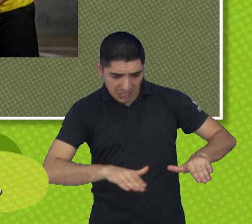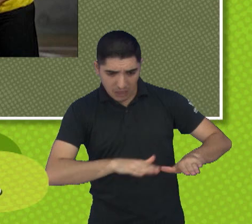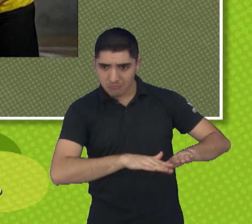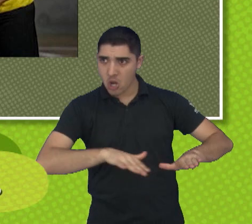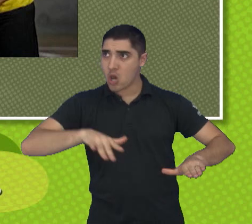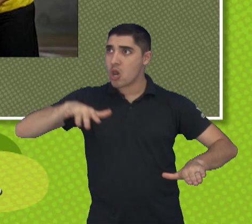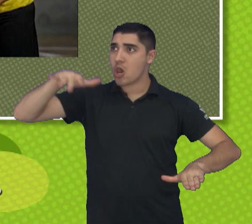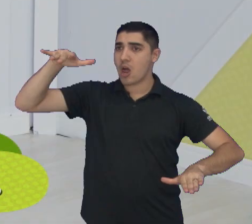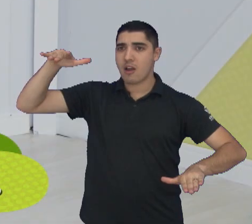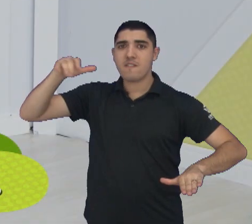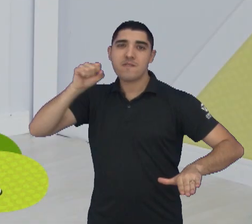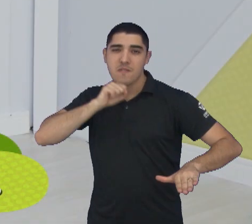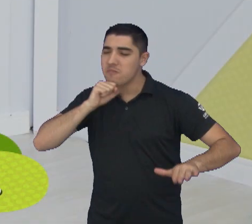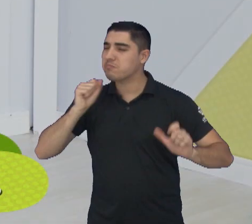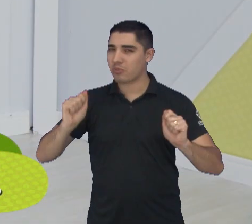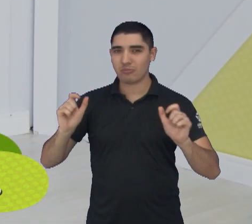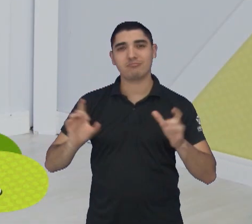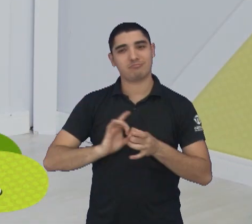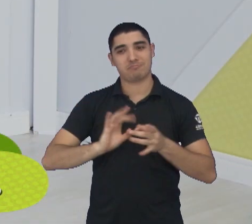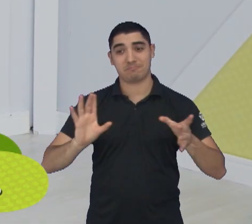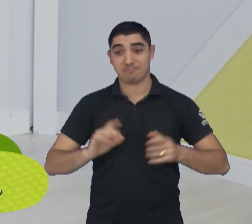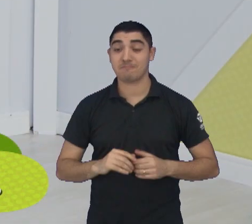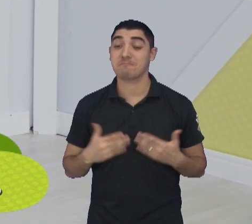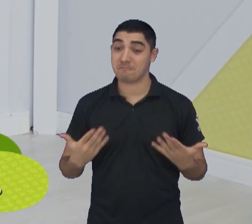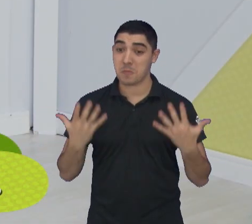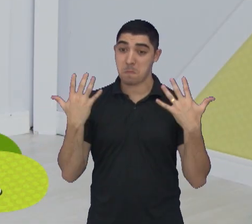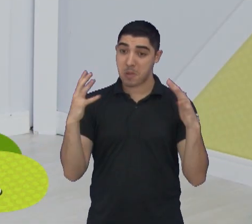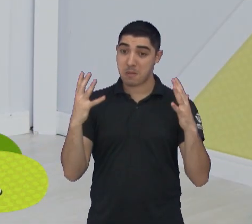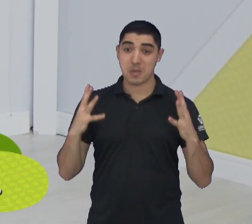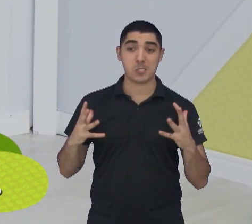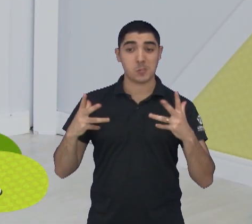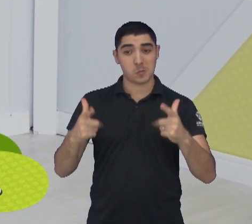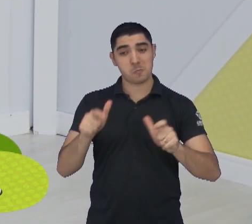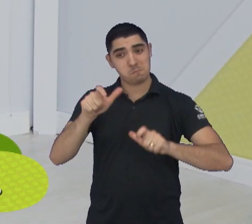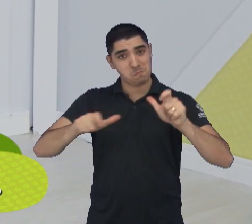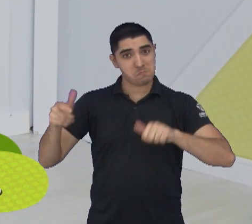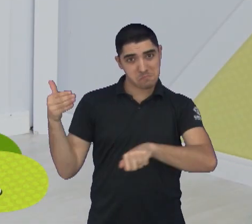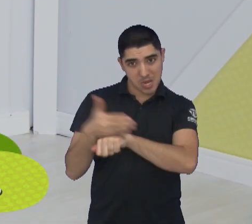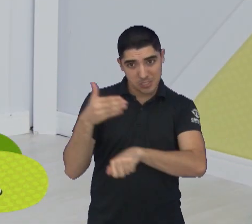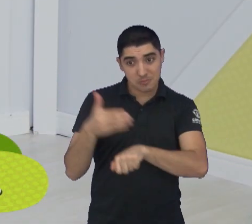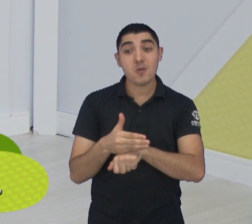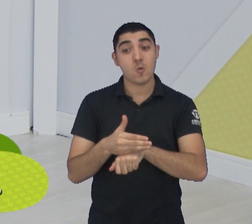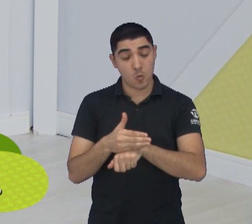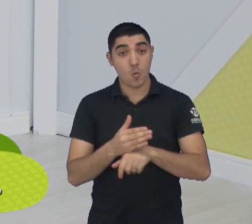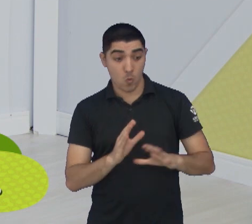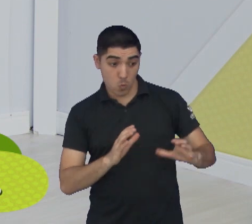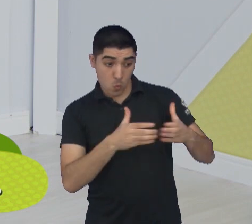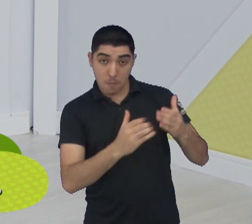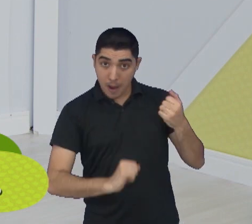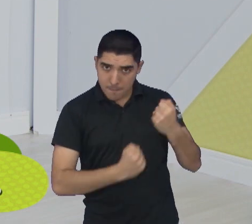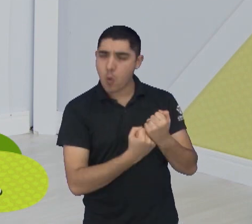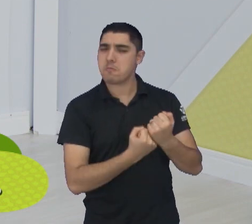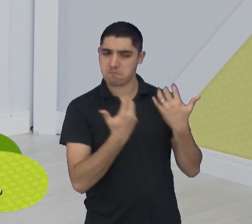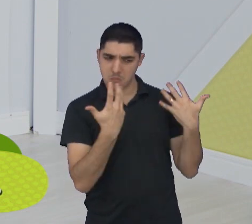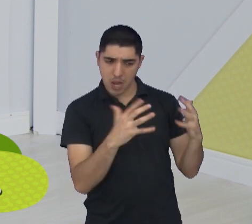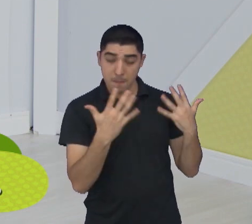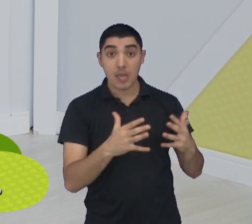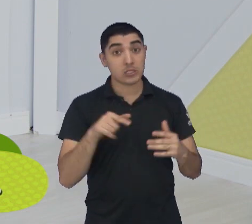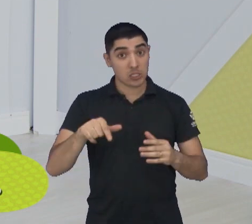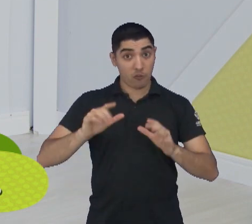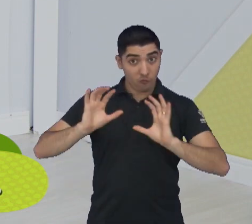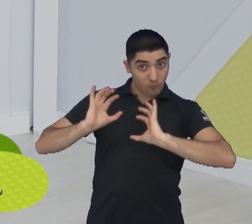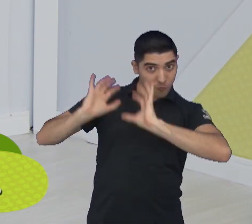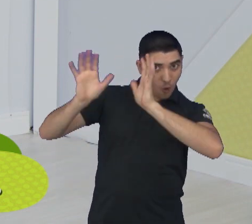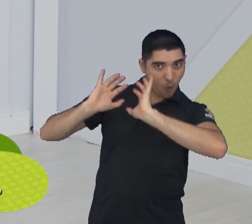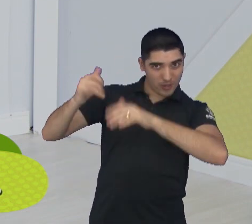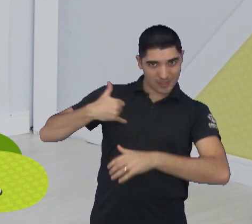e melhor idade. Com certeza. Parabéns a todos aí que participaram, comissões técnicas, pessoal de apoio também, muito bacana. E o vôlei adaptado